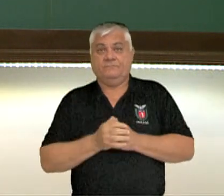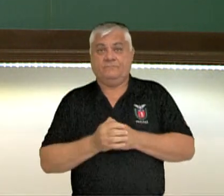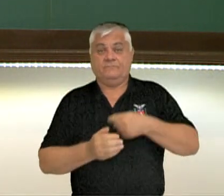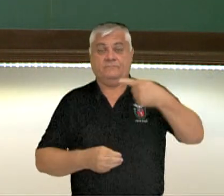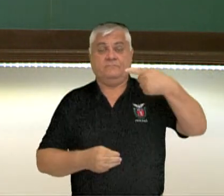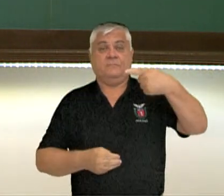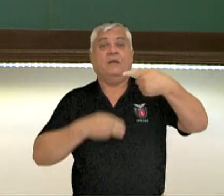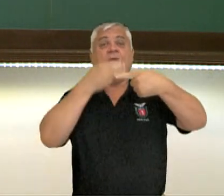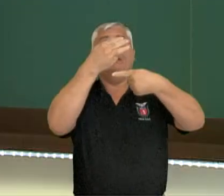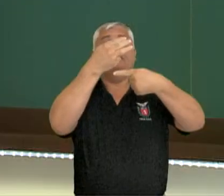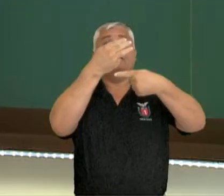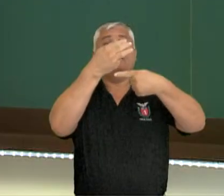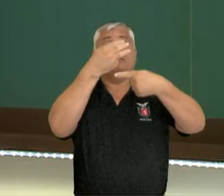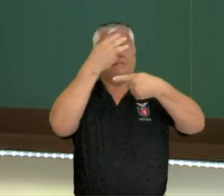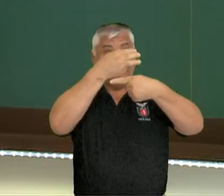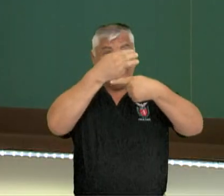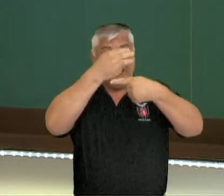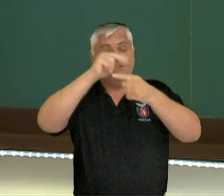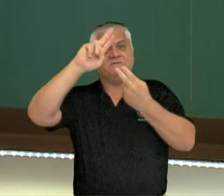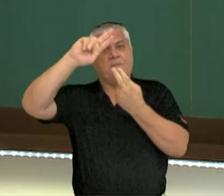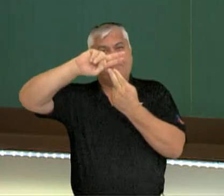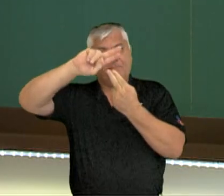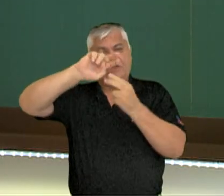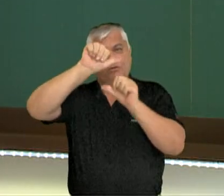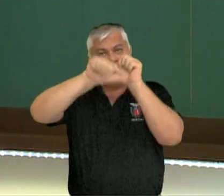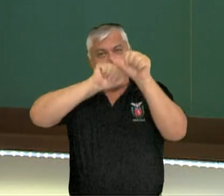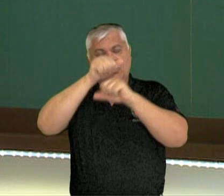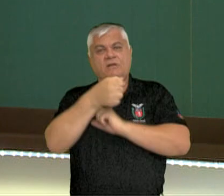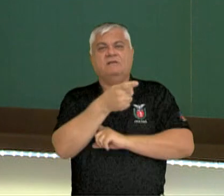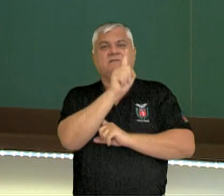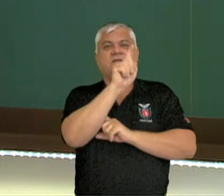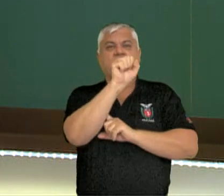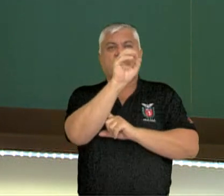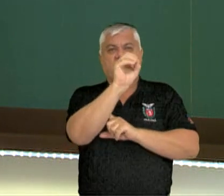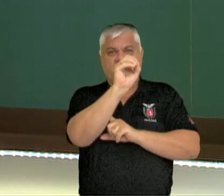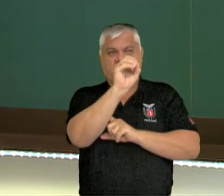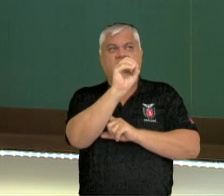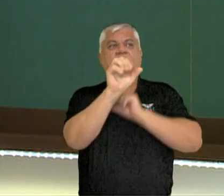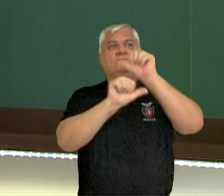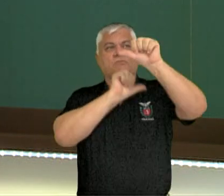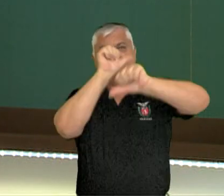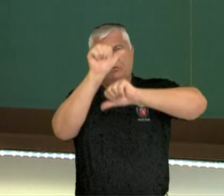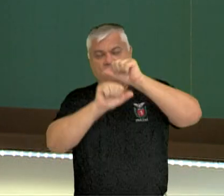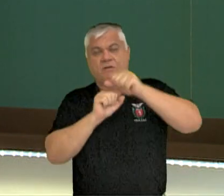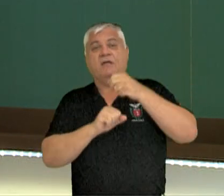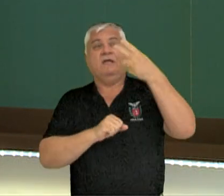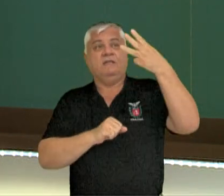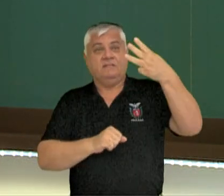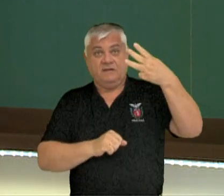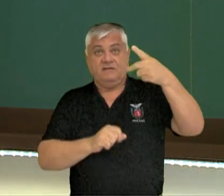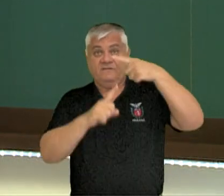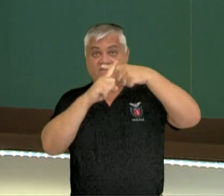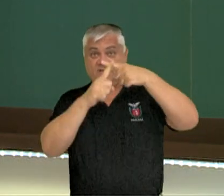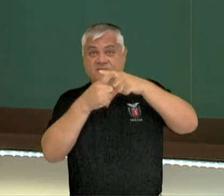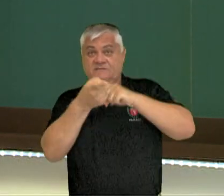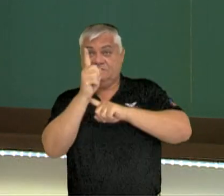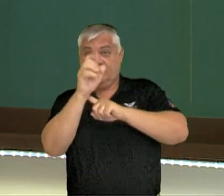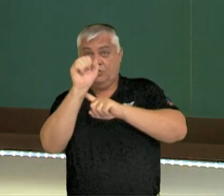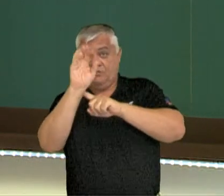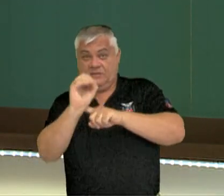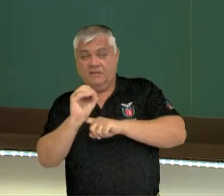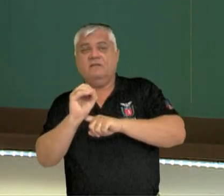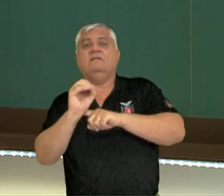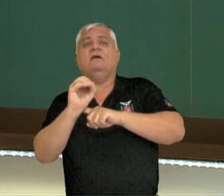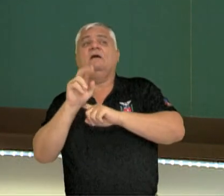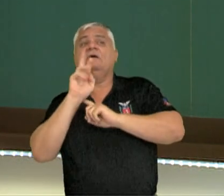substituir o π por 180 graus. Então, efetuando a multiplicação, 3 vezes 180, 540, dividido